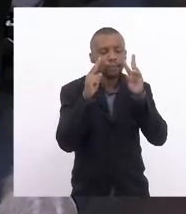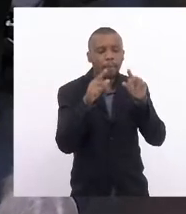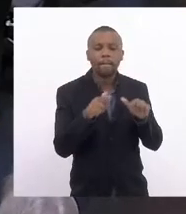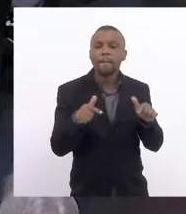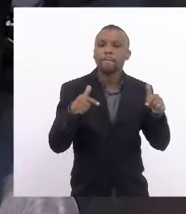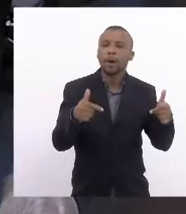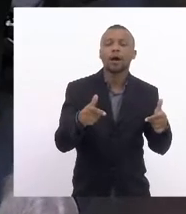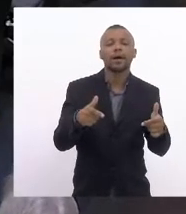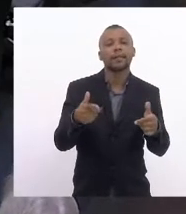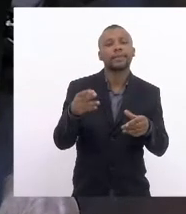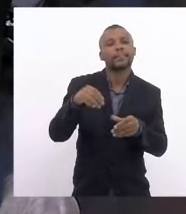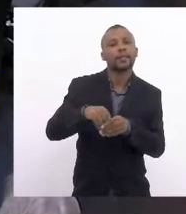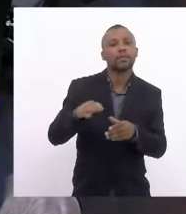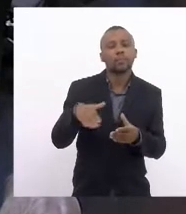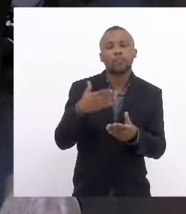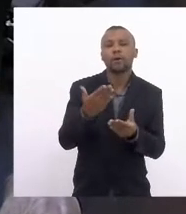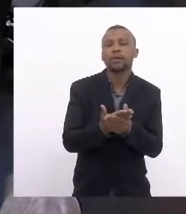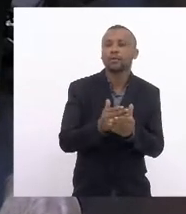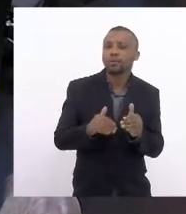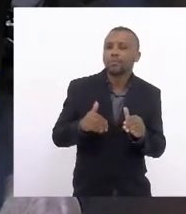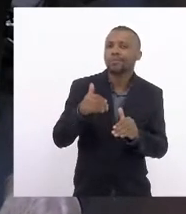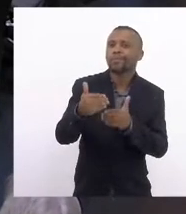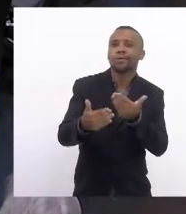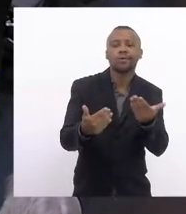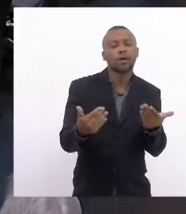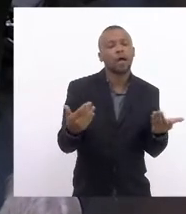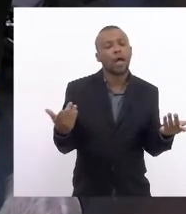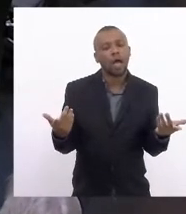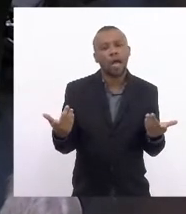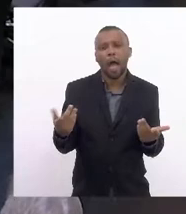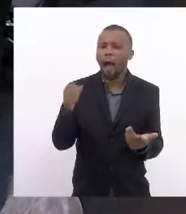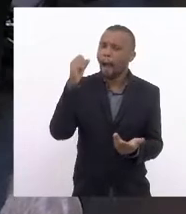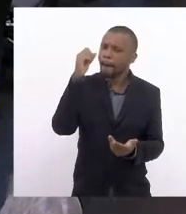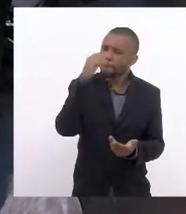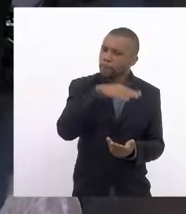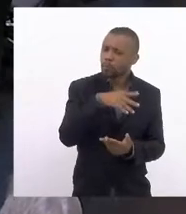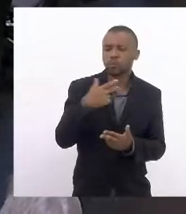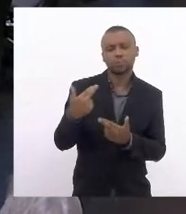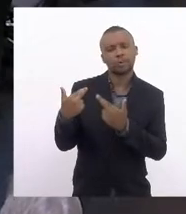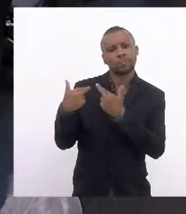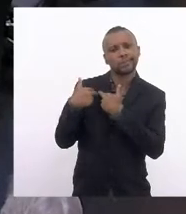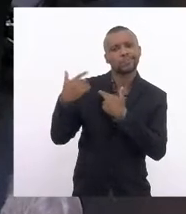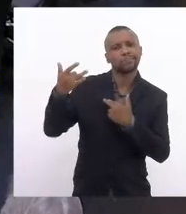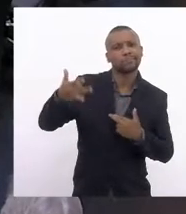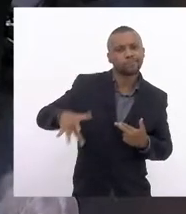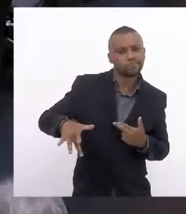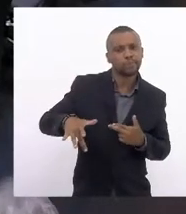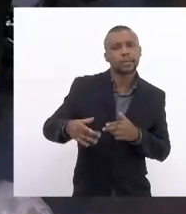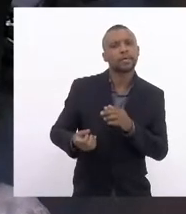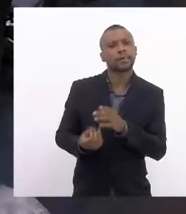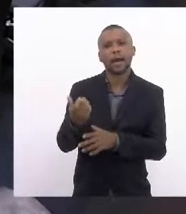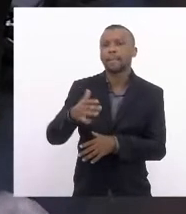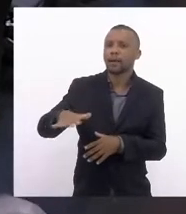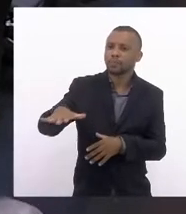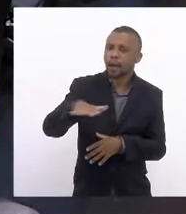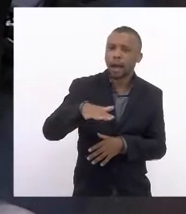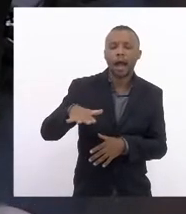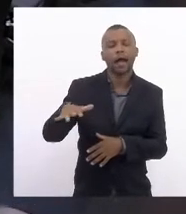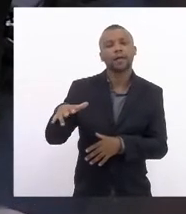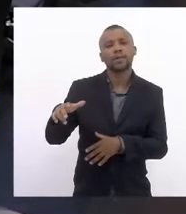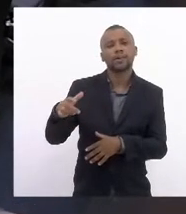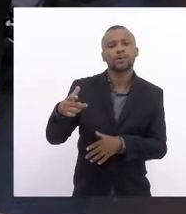processo de tombamento? É de profunda irresponsabilidade nós criarmos mais uma área de abandono, de cracolândia, de cometimento de